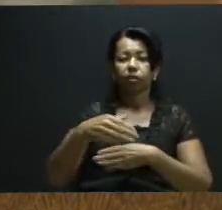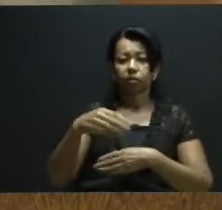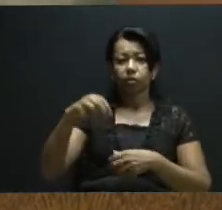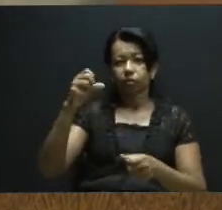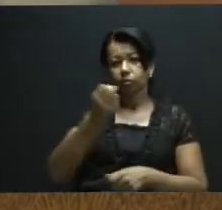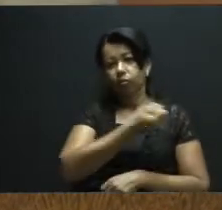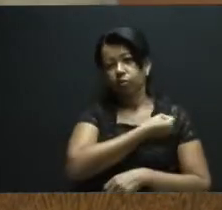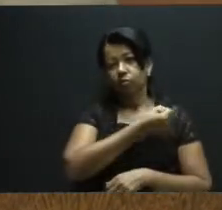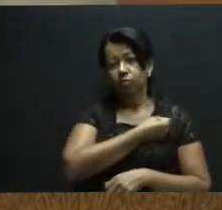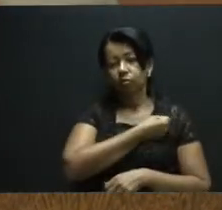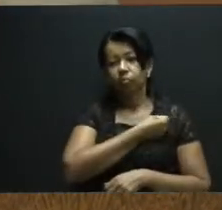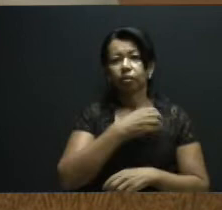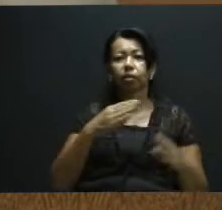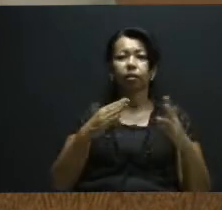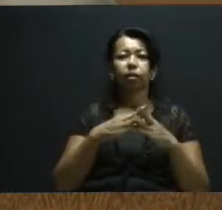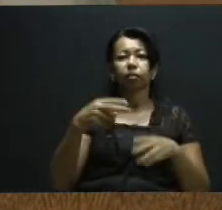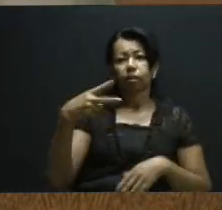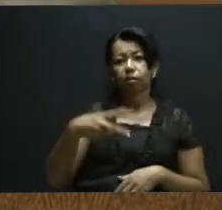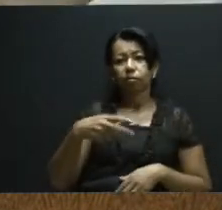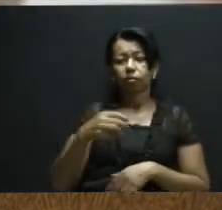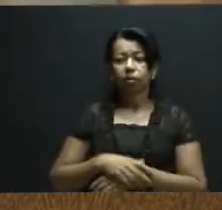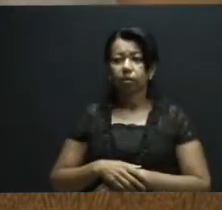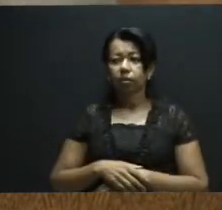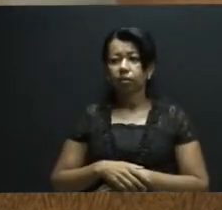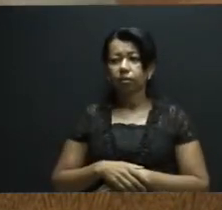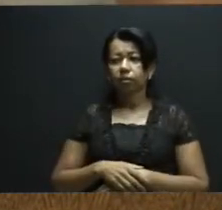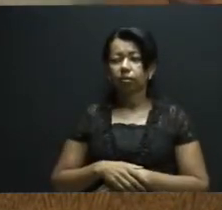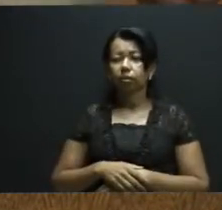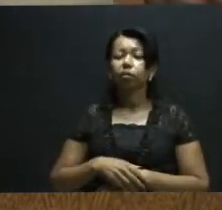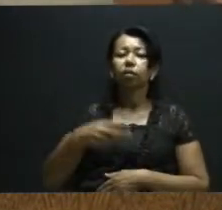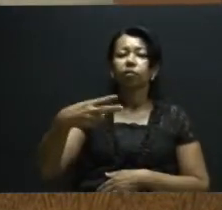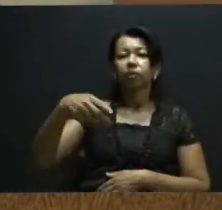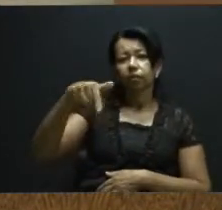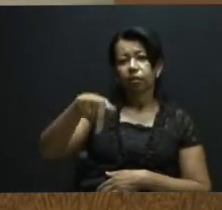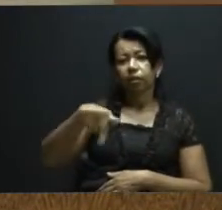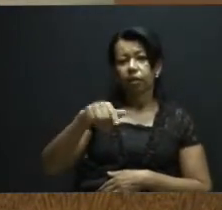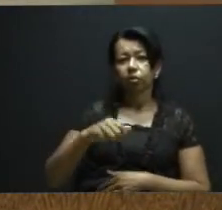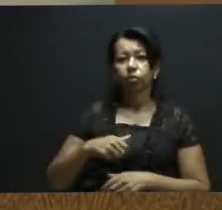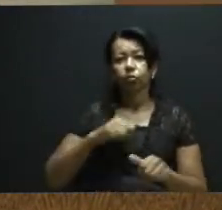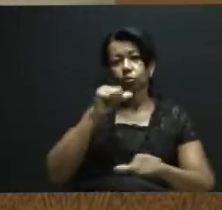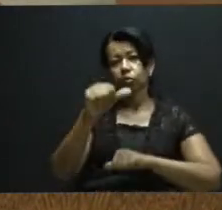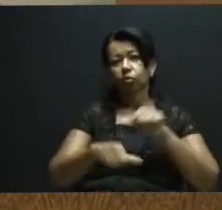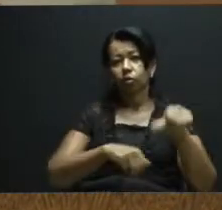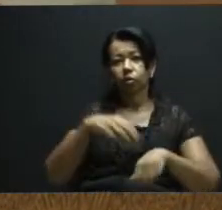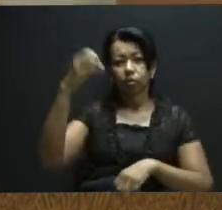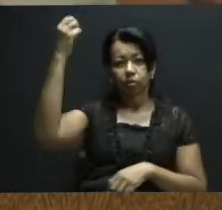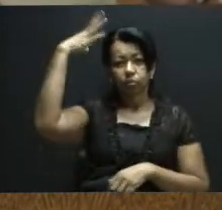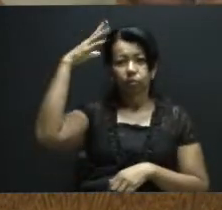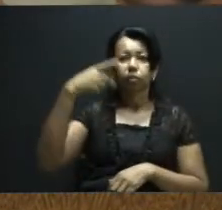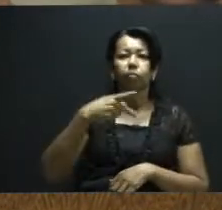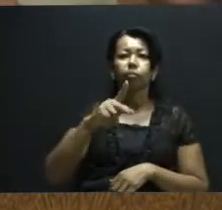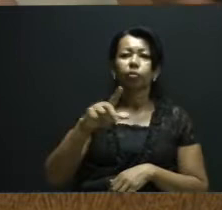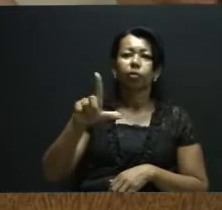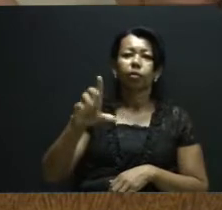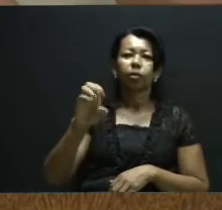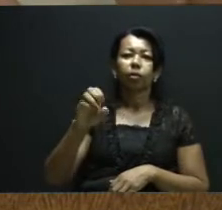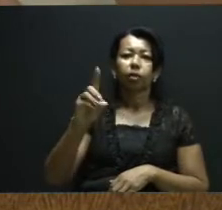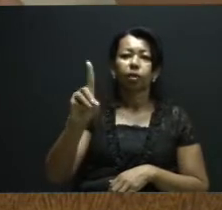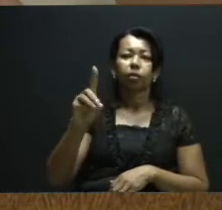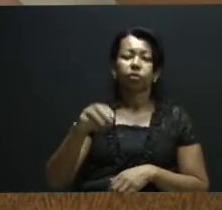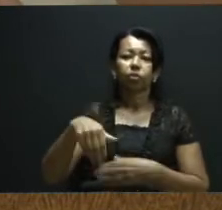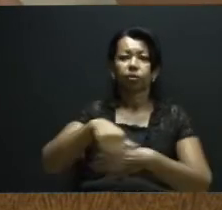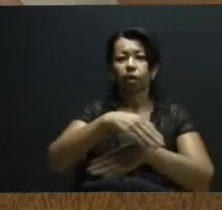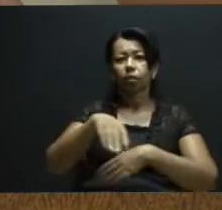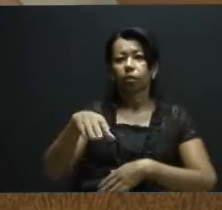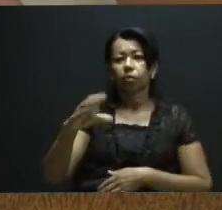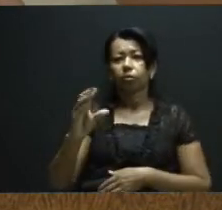casa 2 27 a troca de lâmpadas convencionais por led na rua do curtume